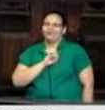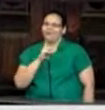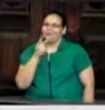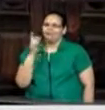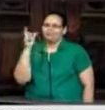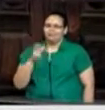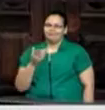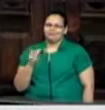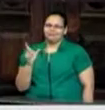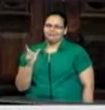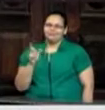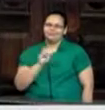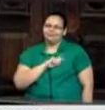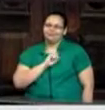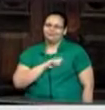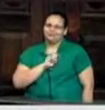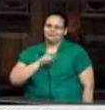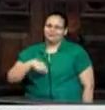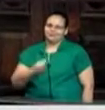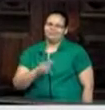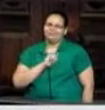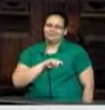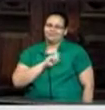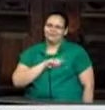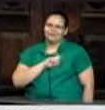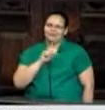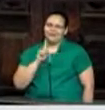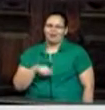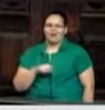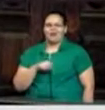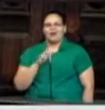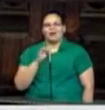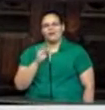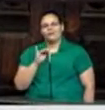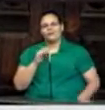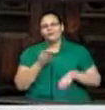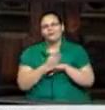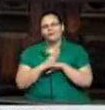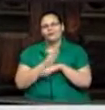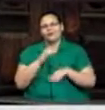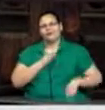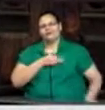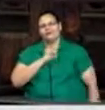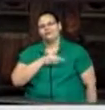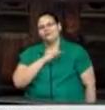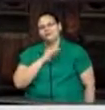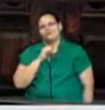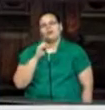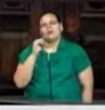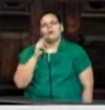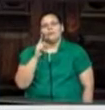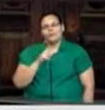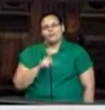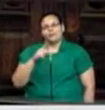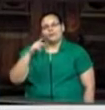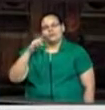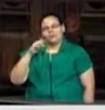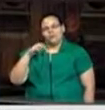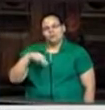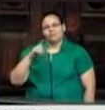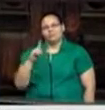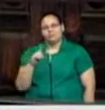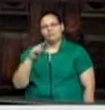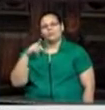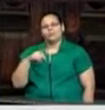um termo bem condizente com o que a farra fiscal do PMDB e do PP do Estado do Rio de Janeiro